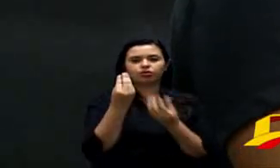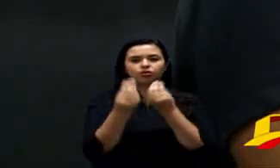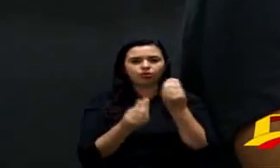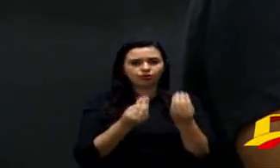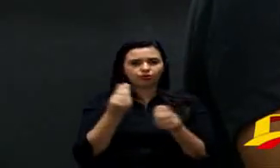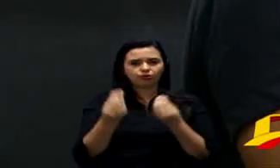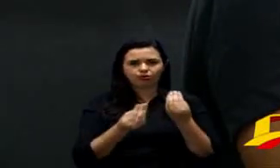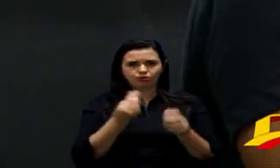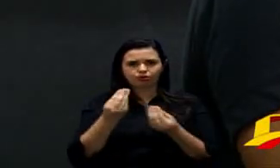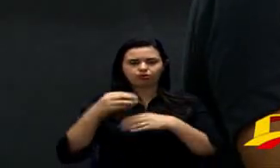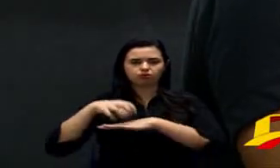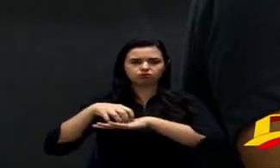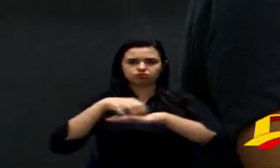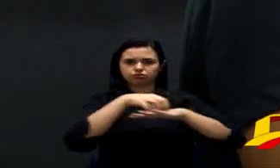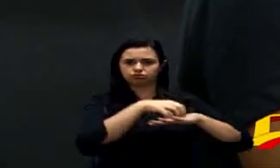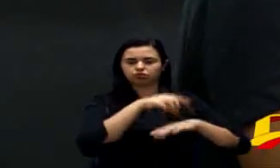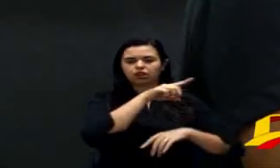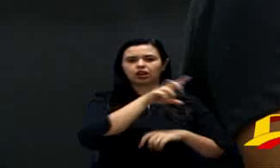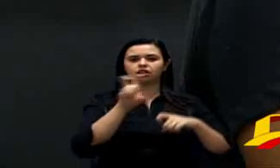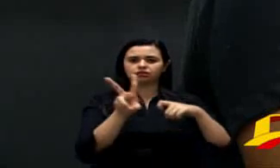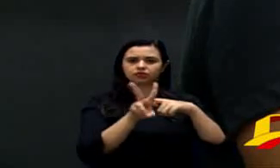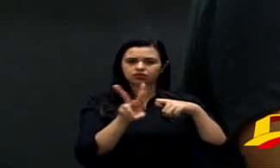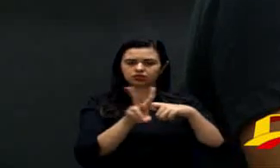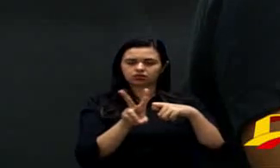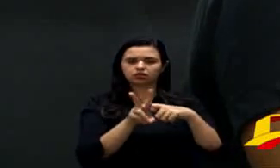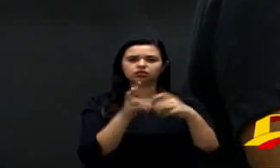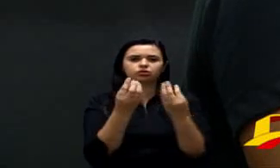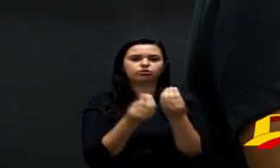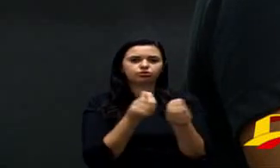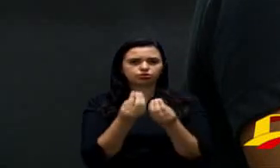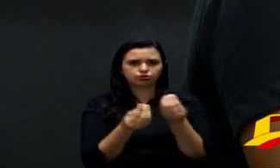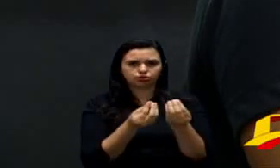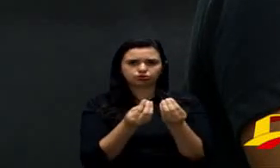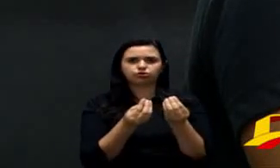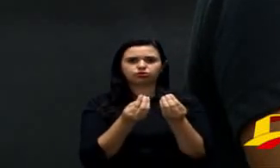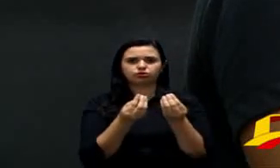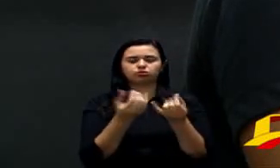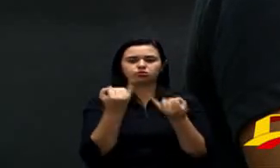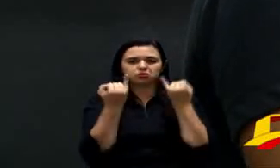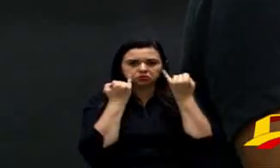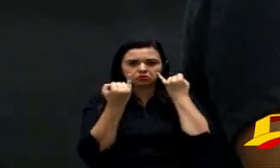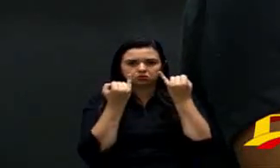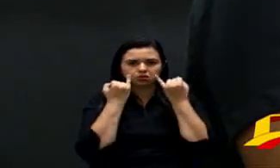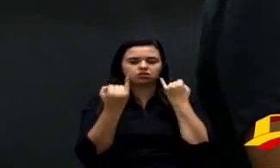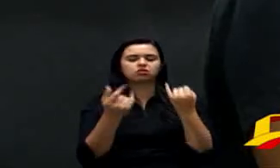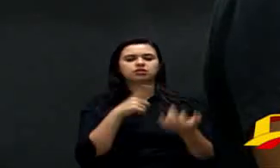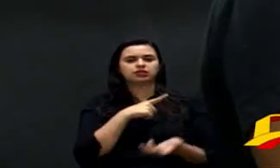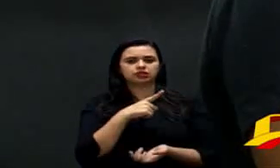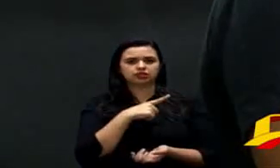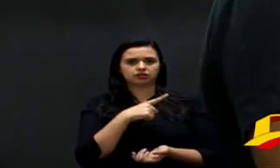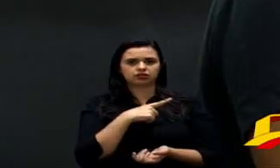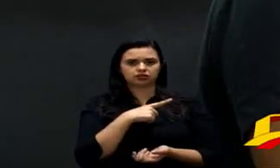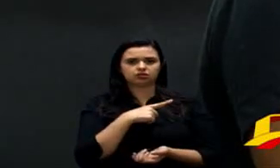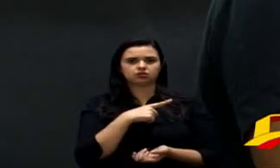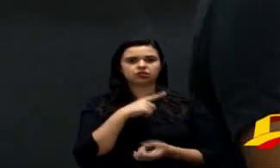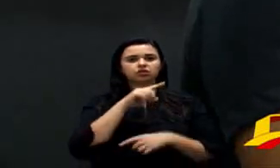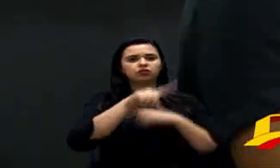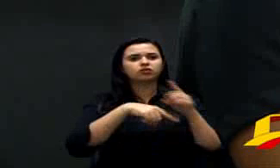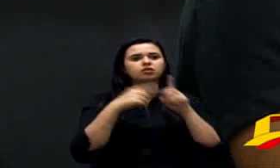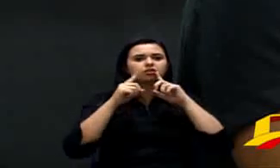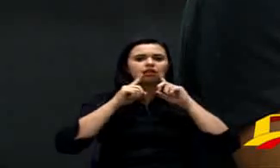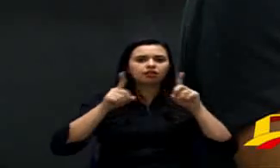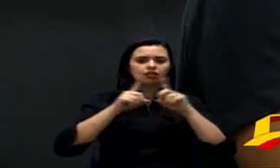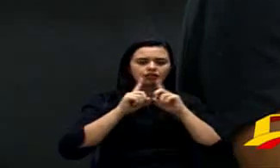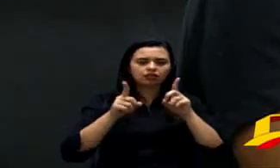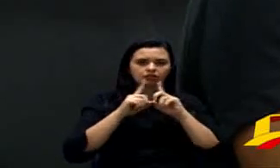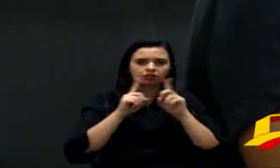cambiamento, do centro veterinário, enfim, todas as informações necessárias nós temos. Então, antes de vocês criticarem,